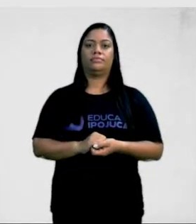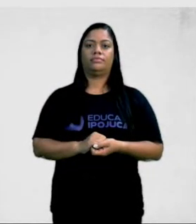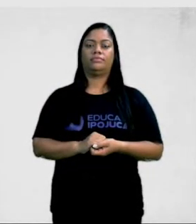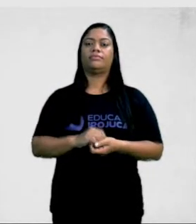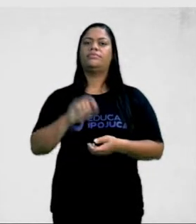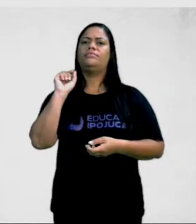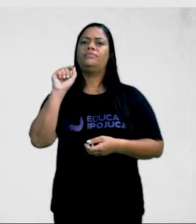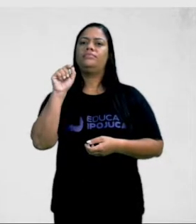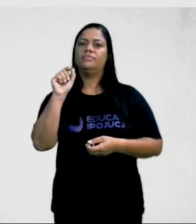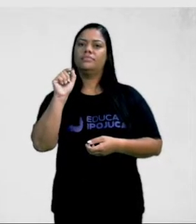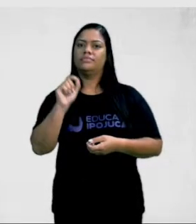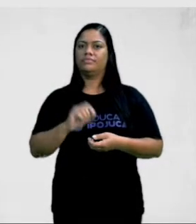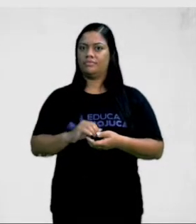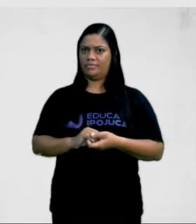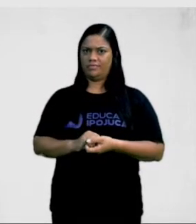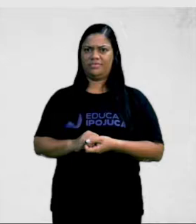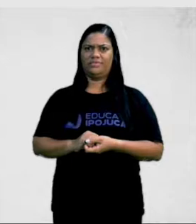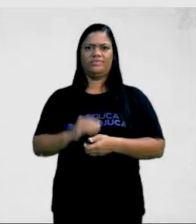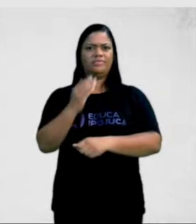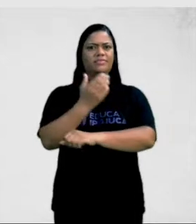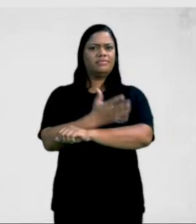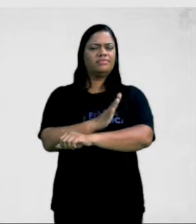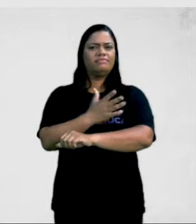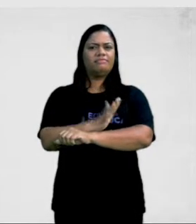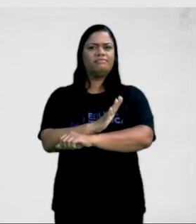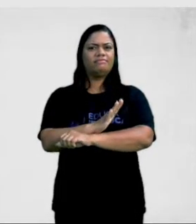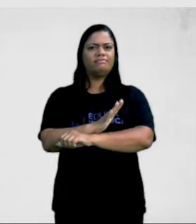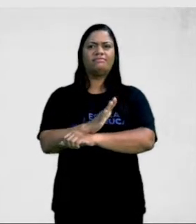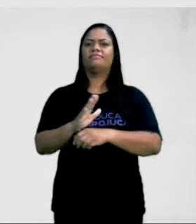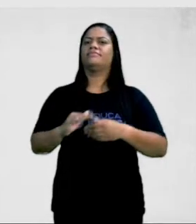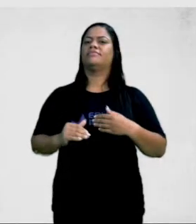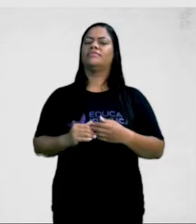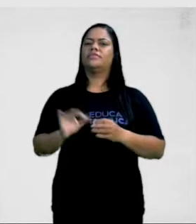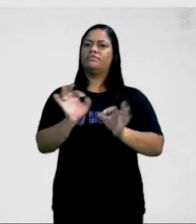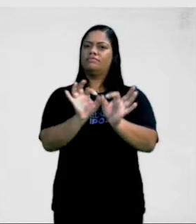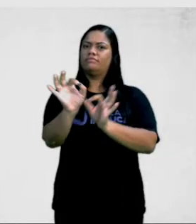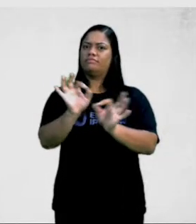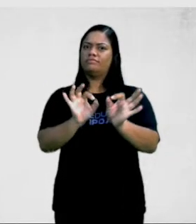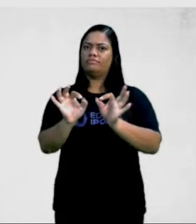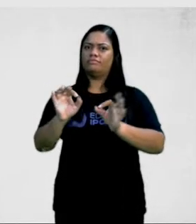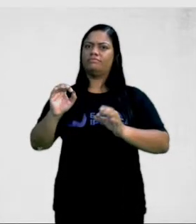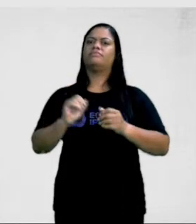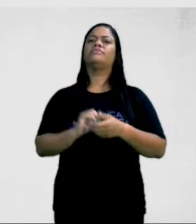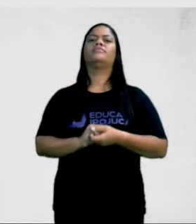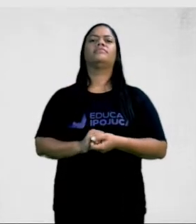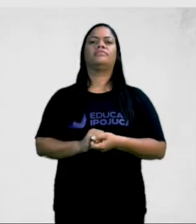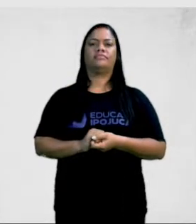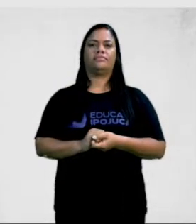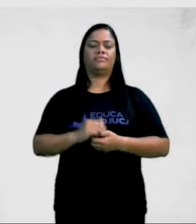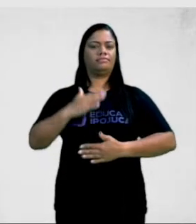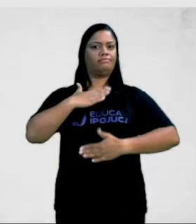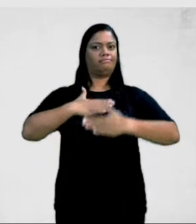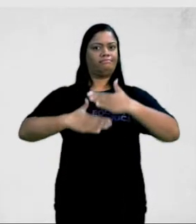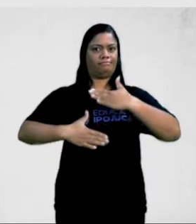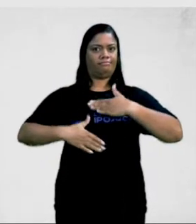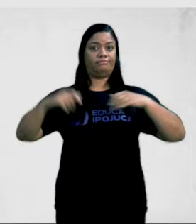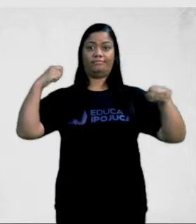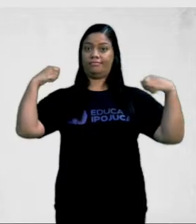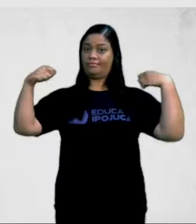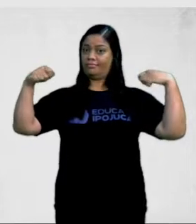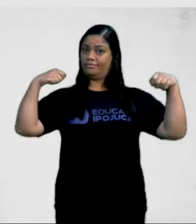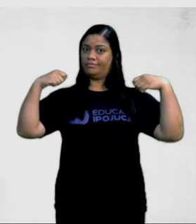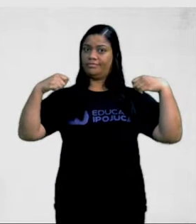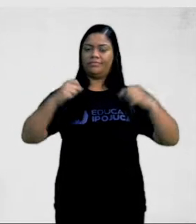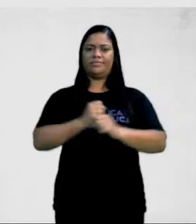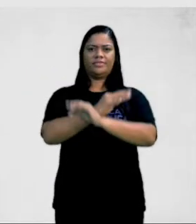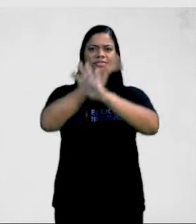o que é, né? Então, o que é exercício físico? É toda atividade planejada, estruturada e repetida com um objetivo